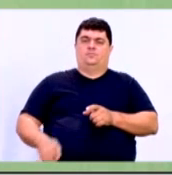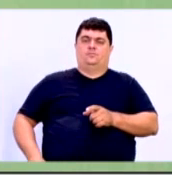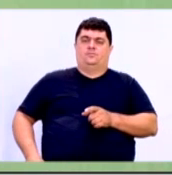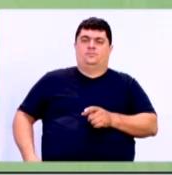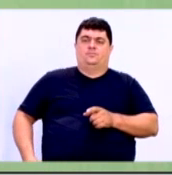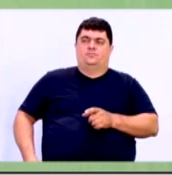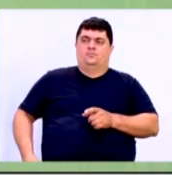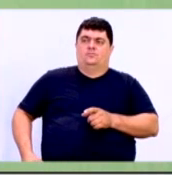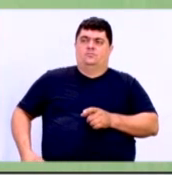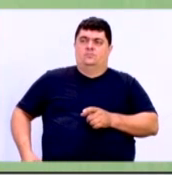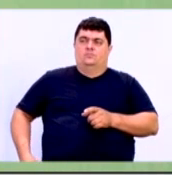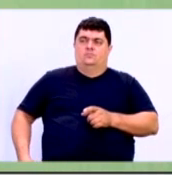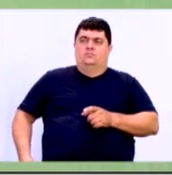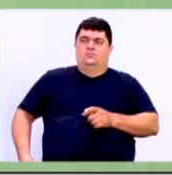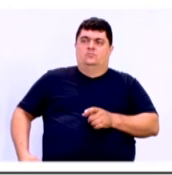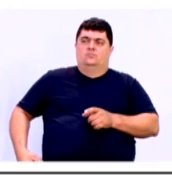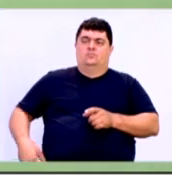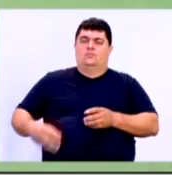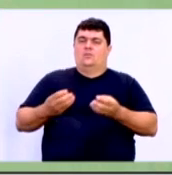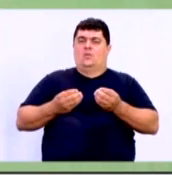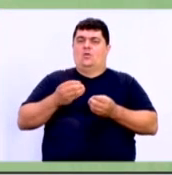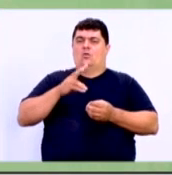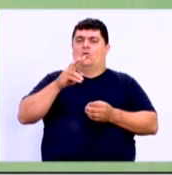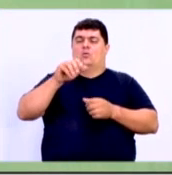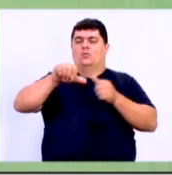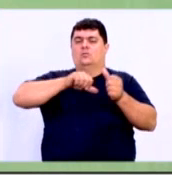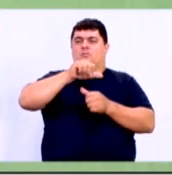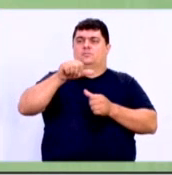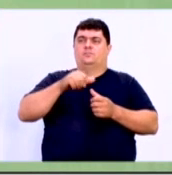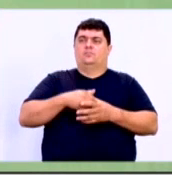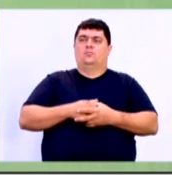lucro. Beleza, professor, e como fica no variável?